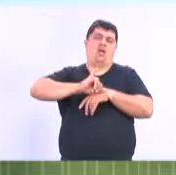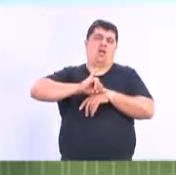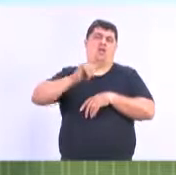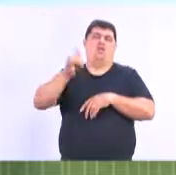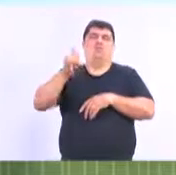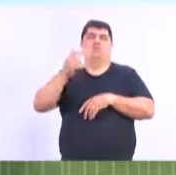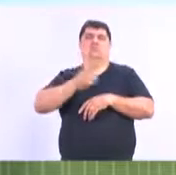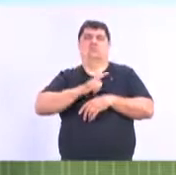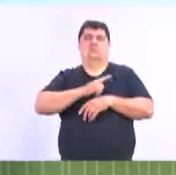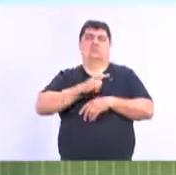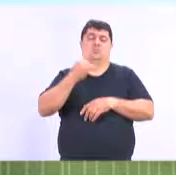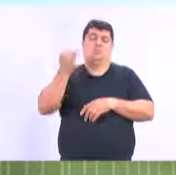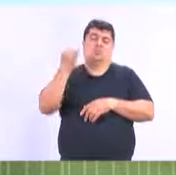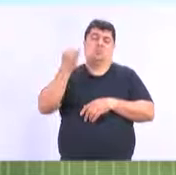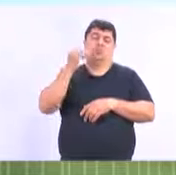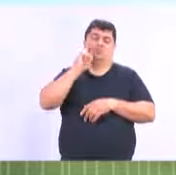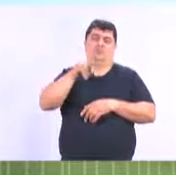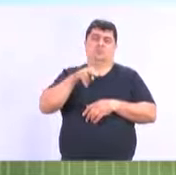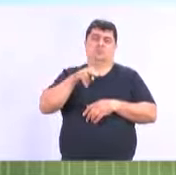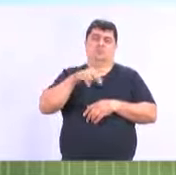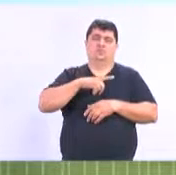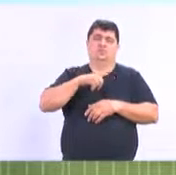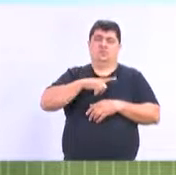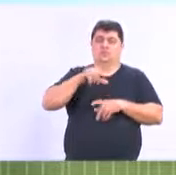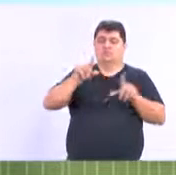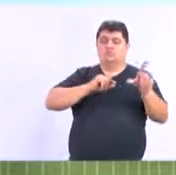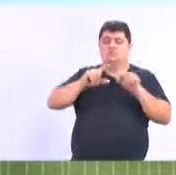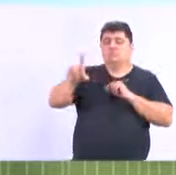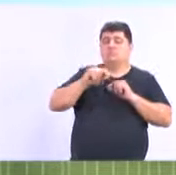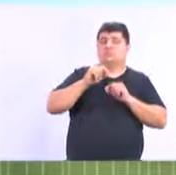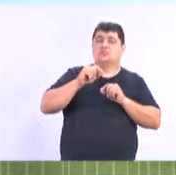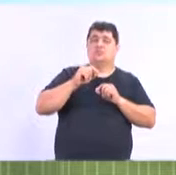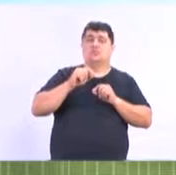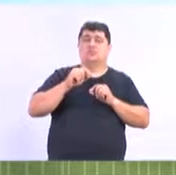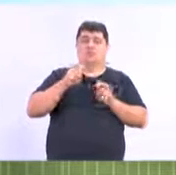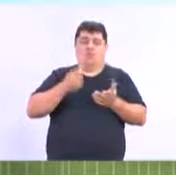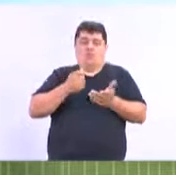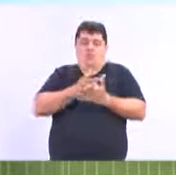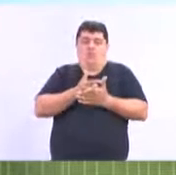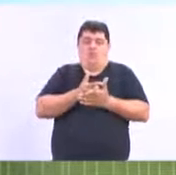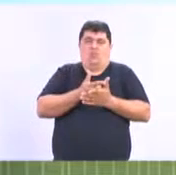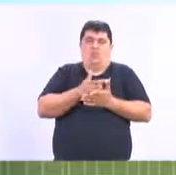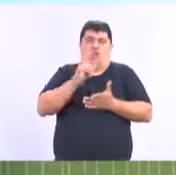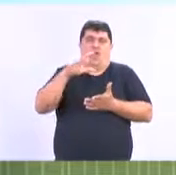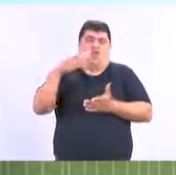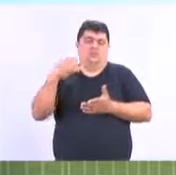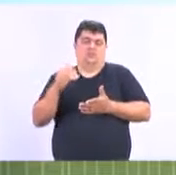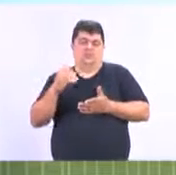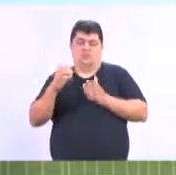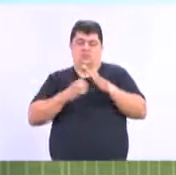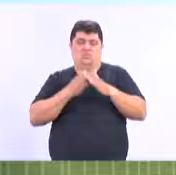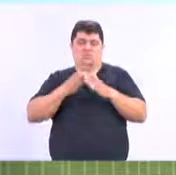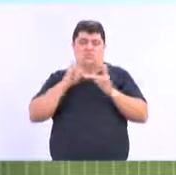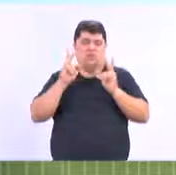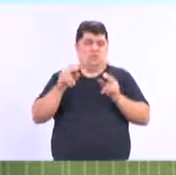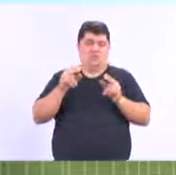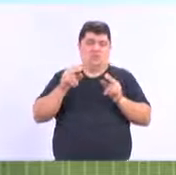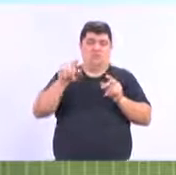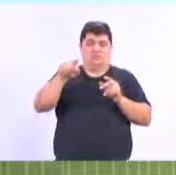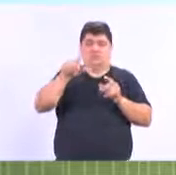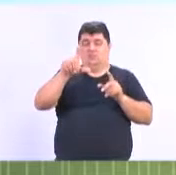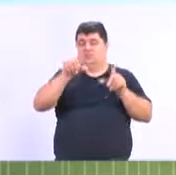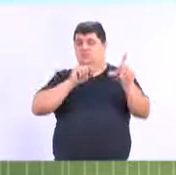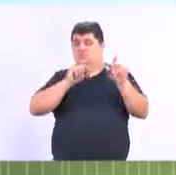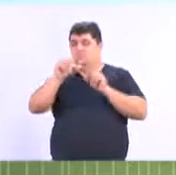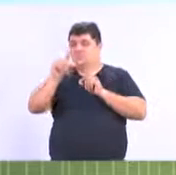investimento em empresa de capital, porque assim, a decisão que o cara tem de comprar ou não a ação de uma empresa é a mesma decisão que você tem